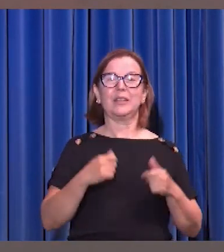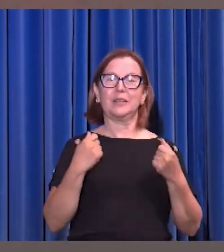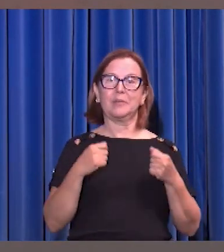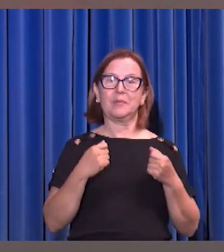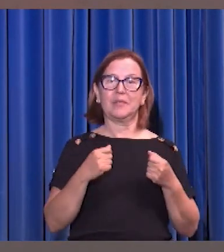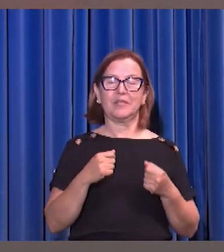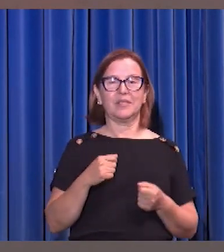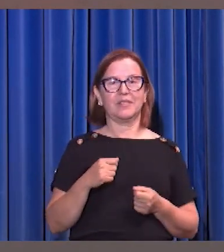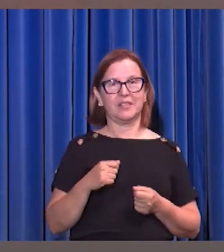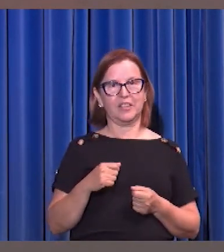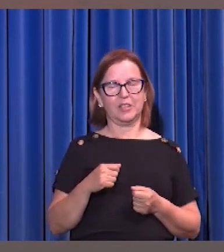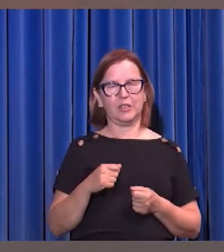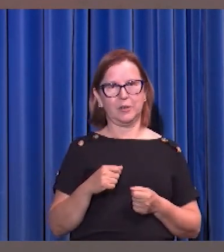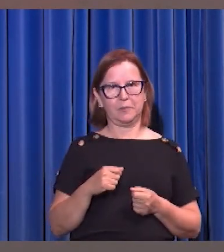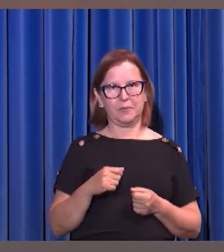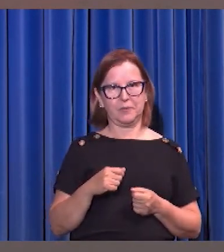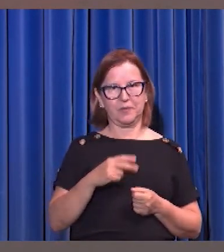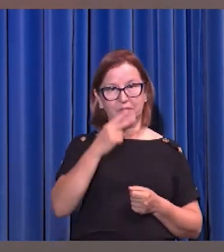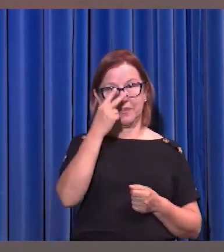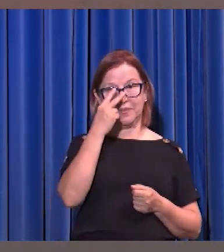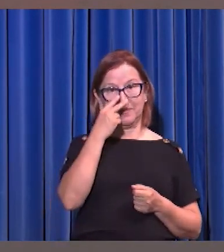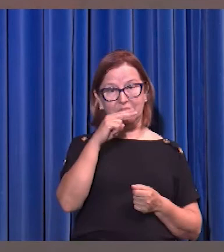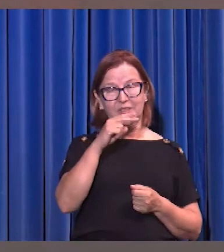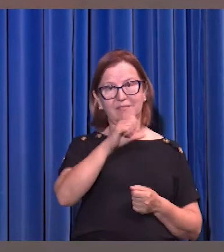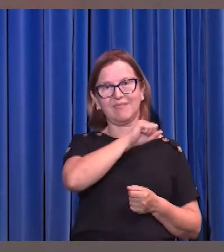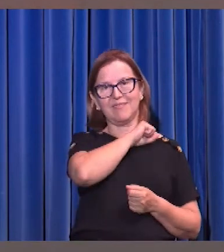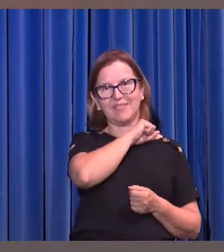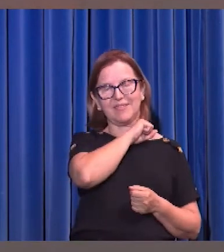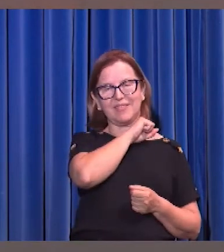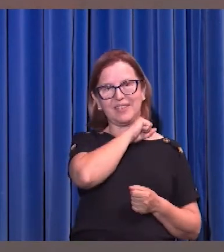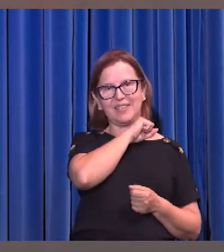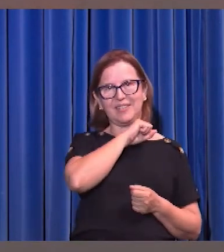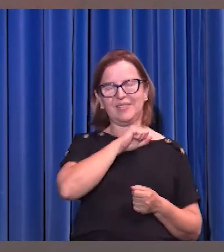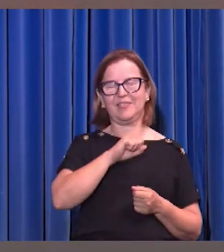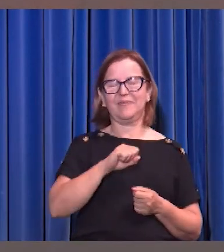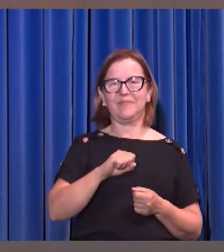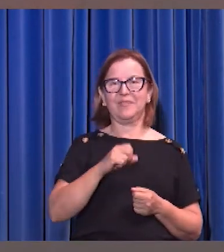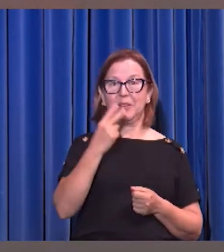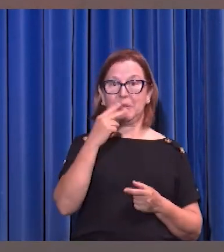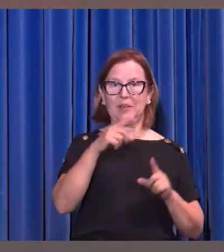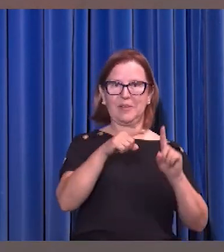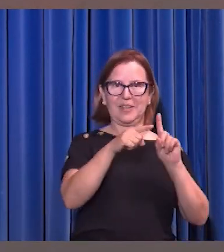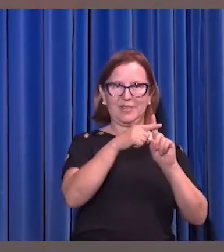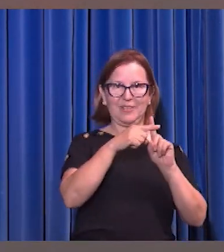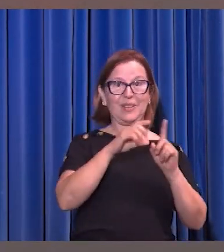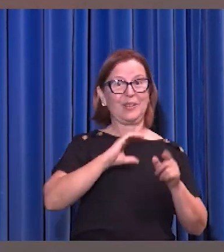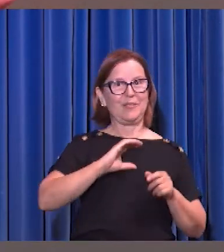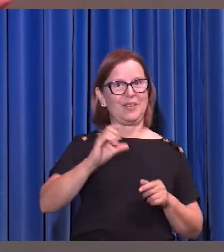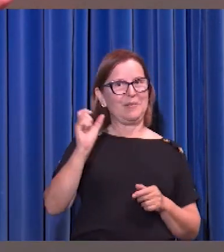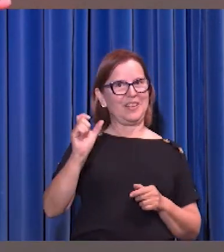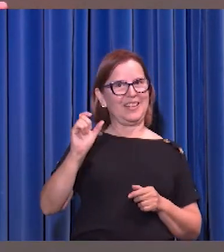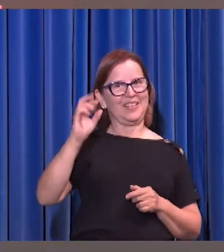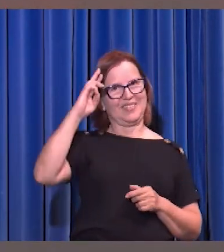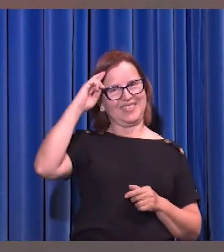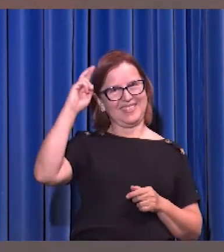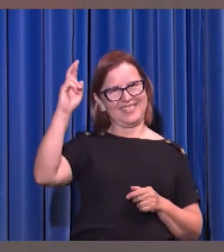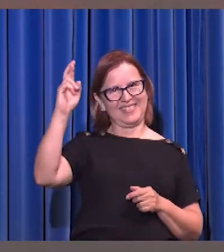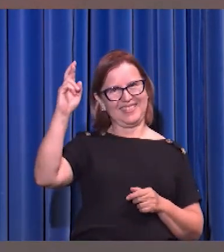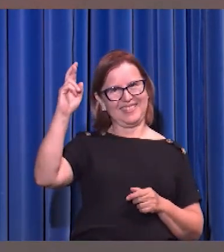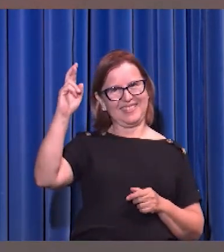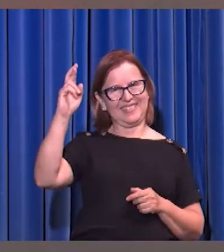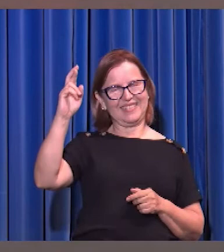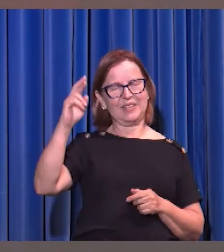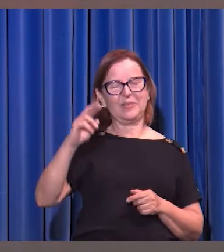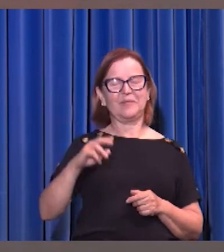Precisamos olhar para a haste, ou melhor, olhar para a cruz e confiar na palavra do Senhor,